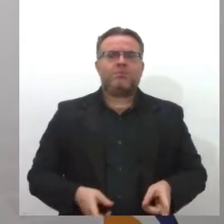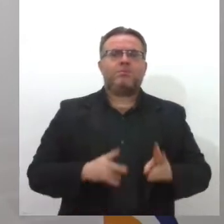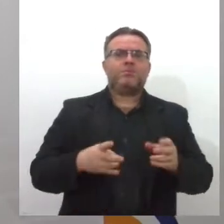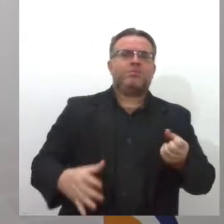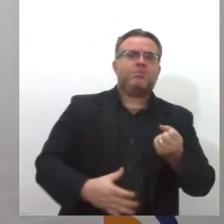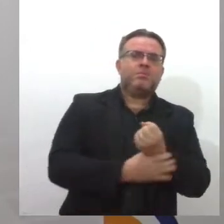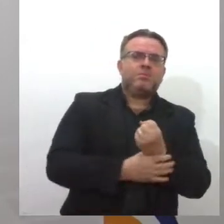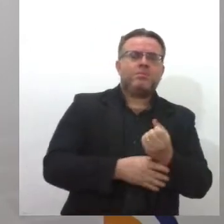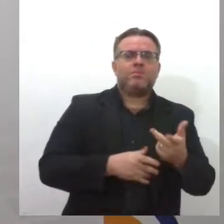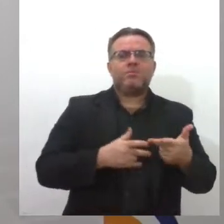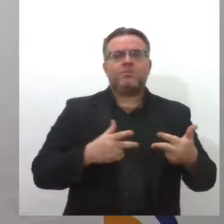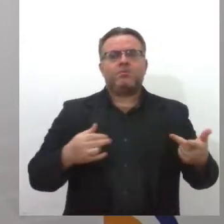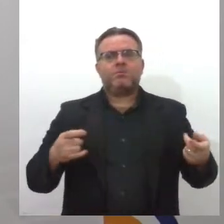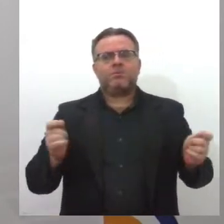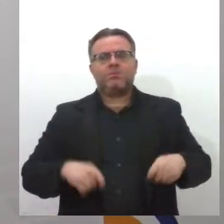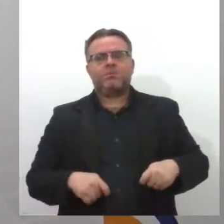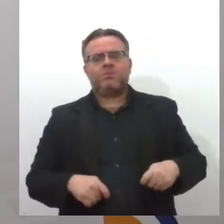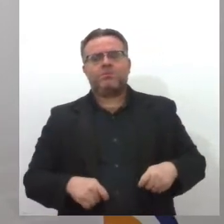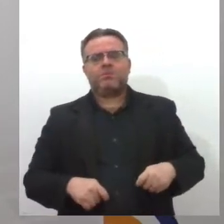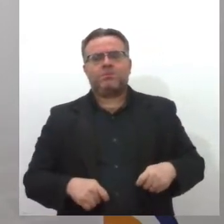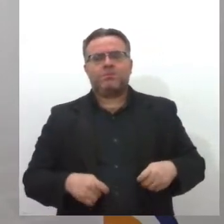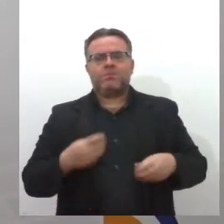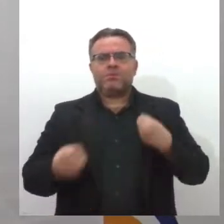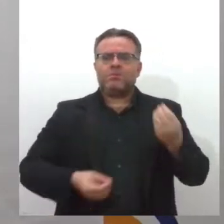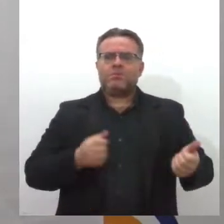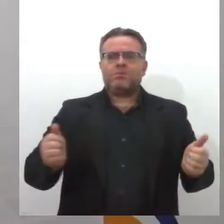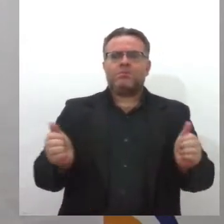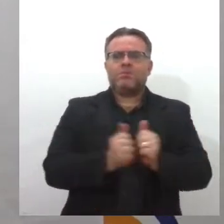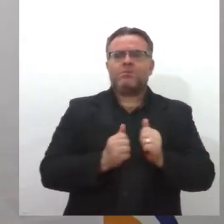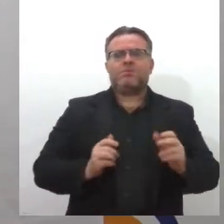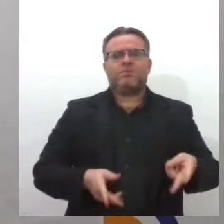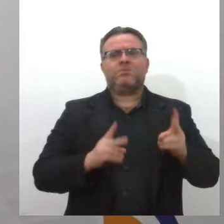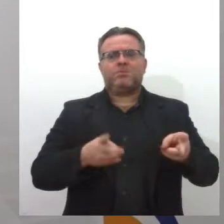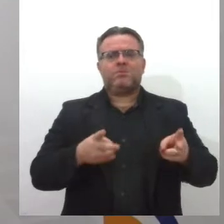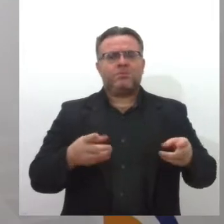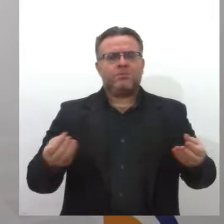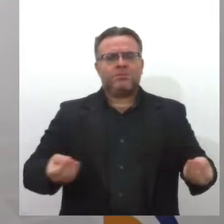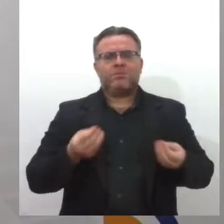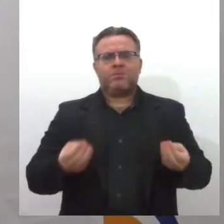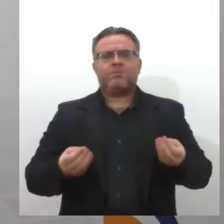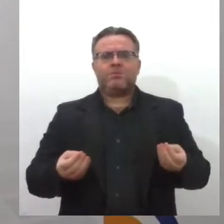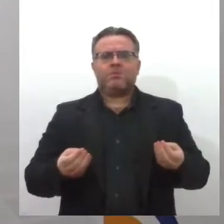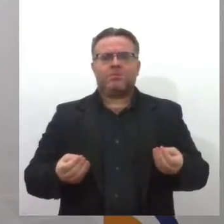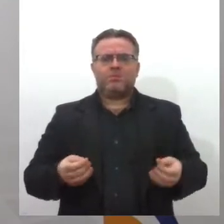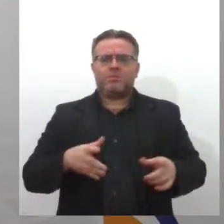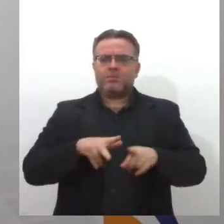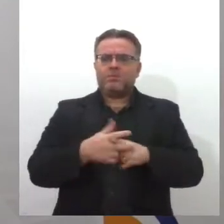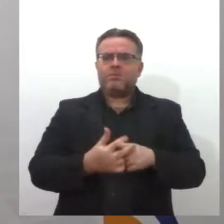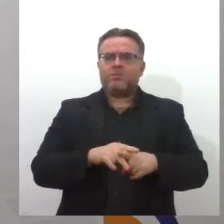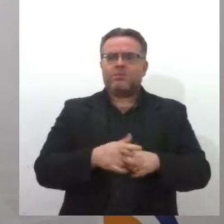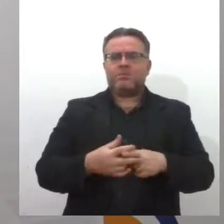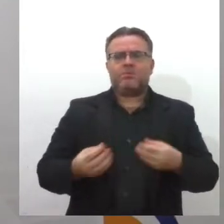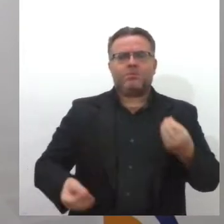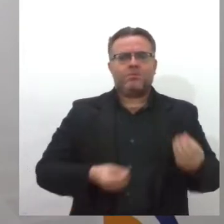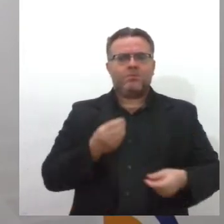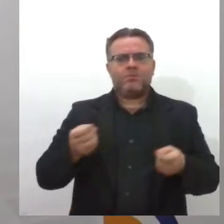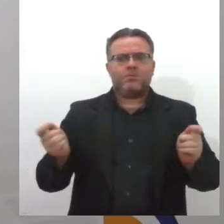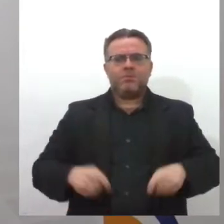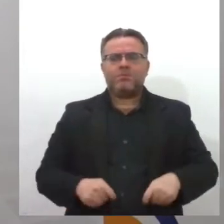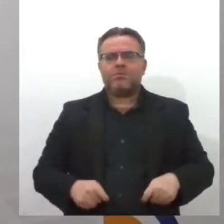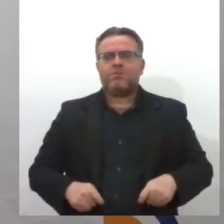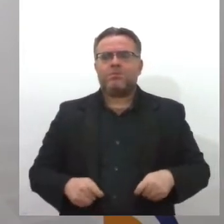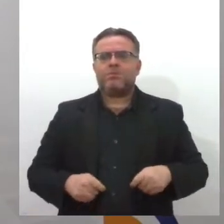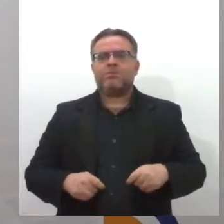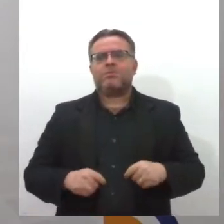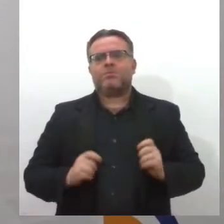e na SEDURB, e o governador chamou feita a ordem, consertando esse erro do passado e trouxe para